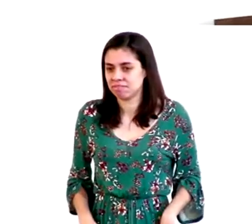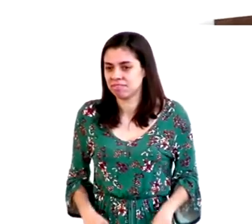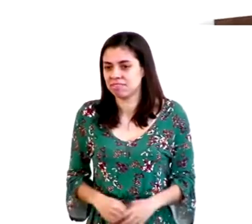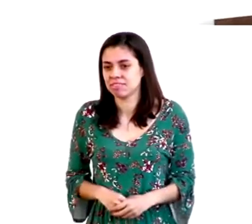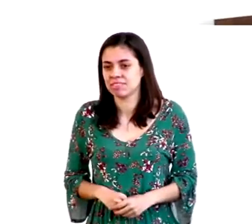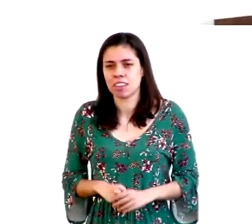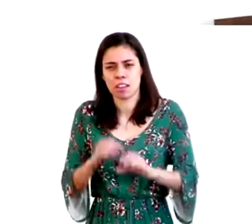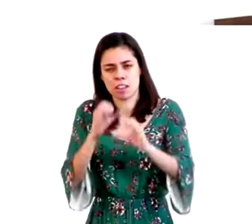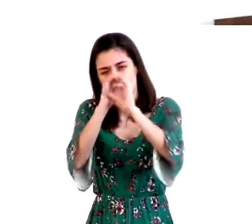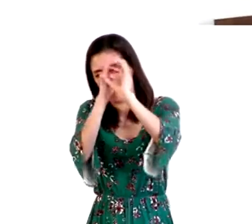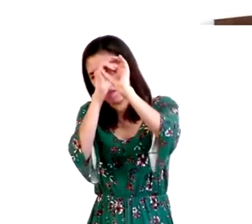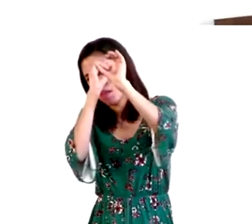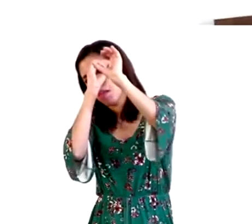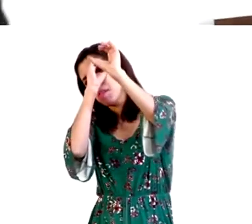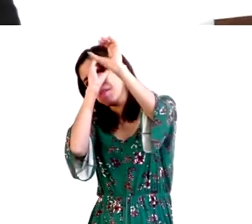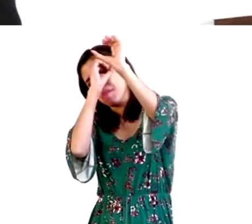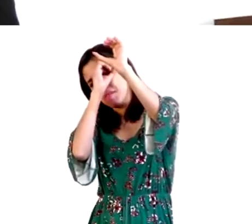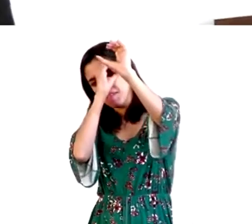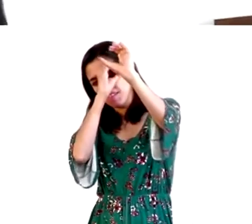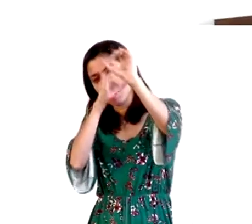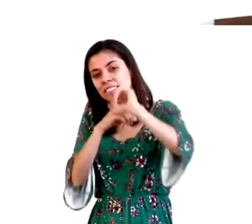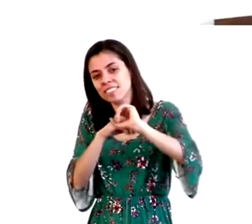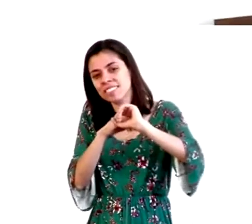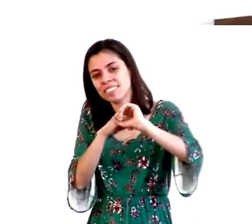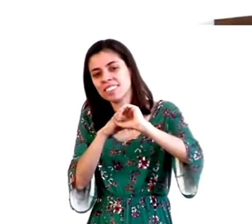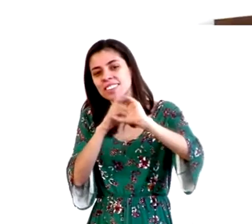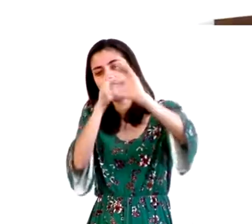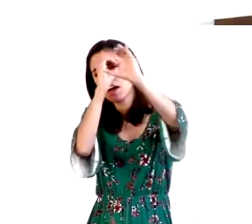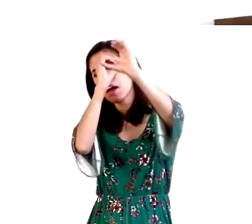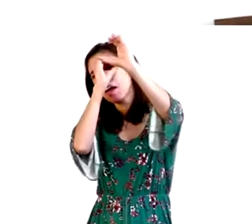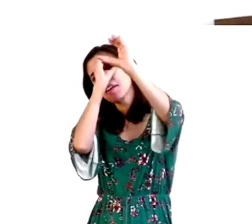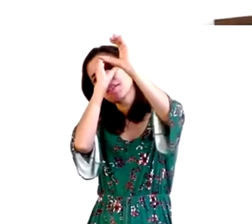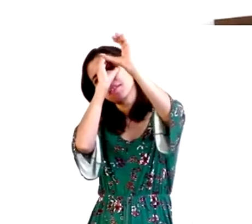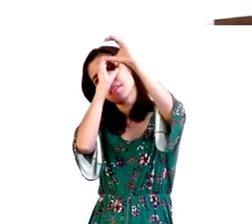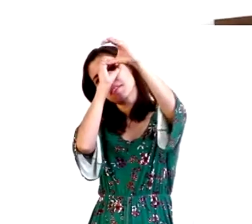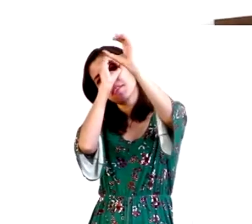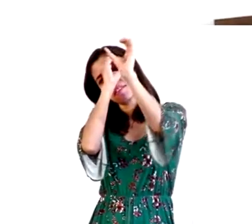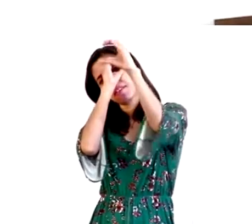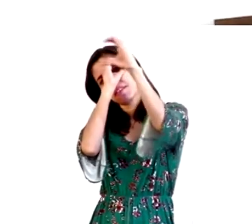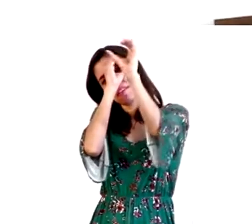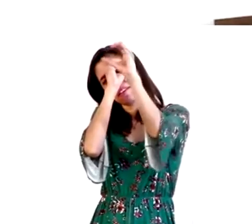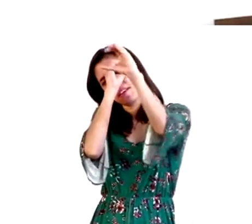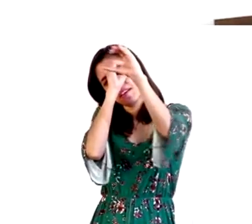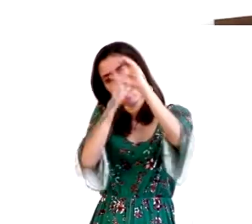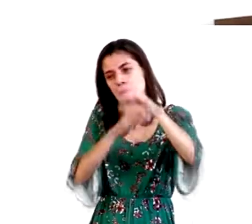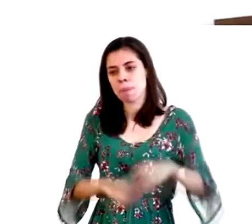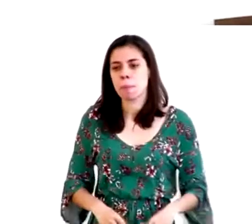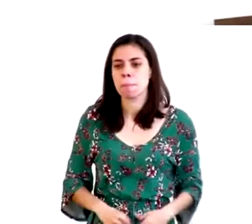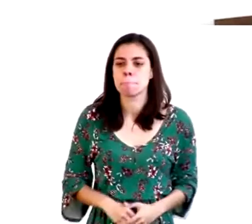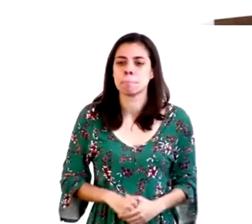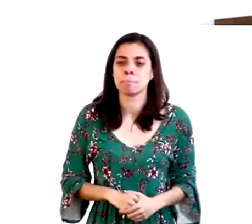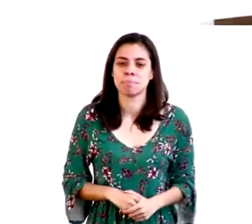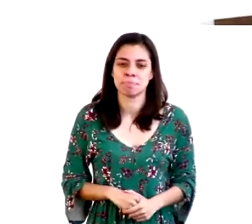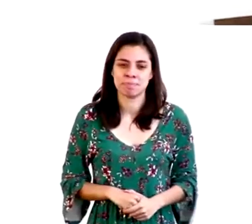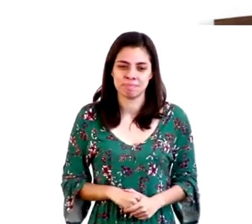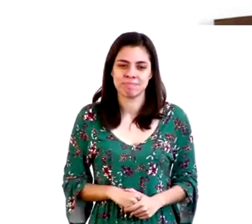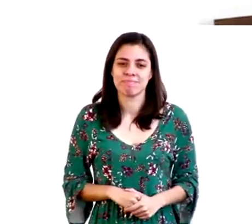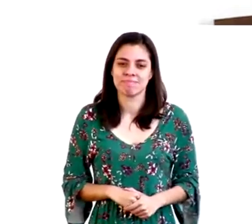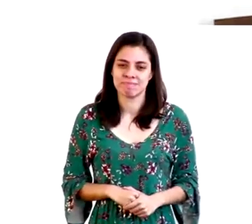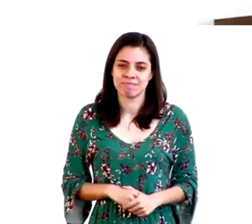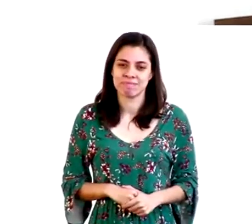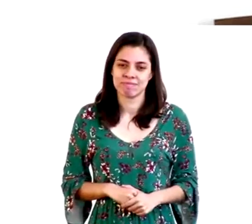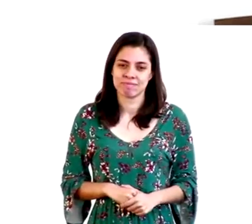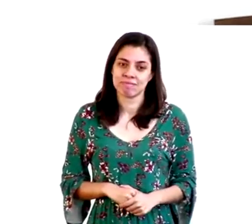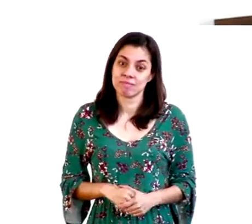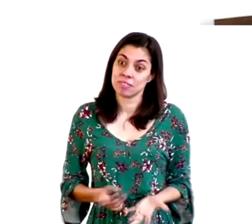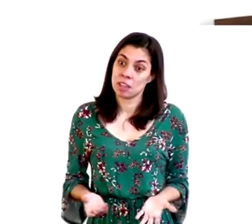telescópio. Muito obrigado. A palavra telescópio apagou da minha mente. Então, são muitas estrelas. Vocês não precisam desenhar